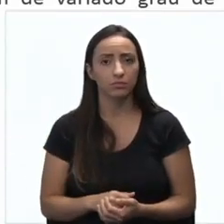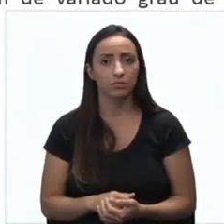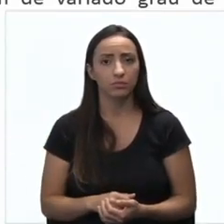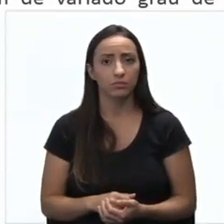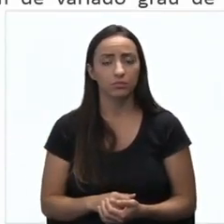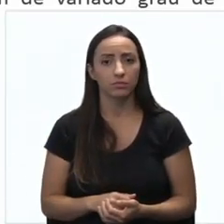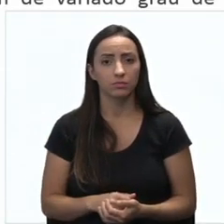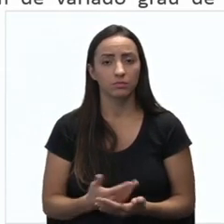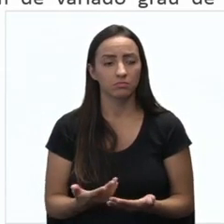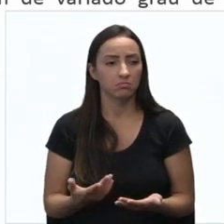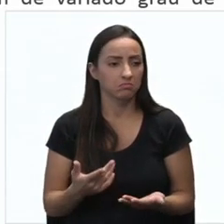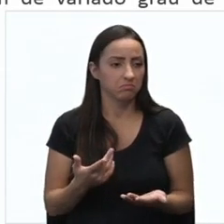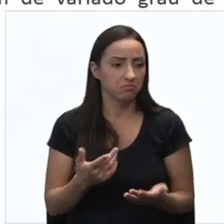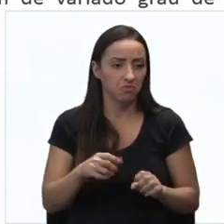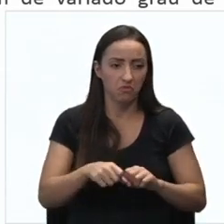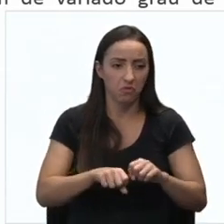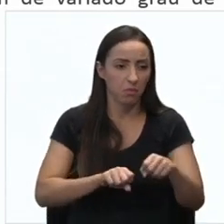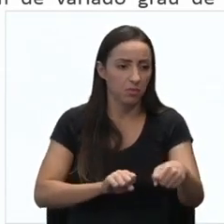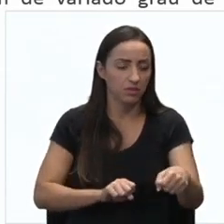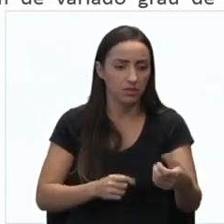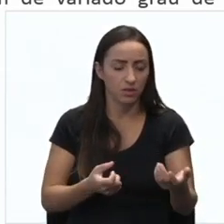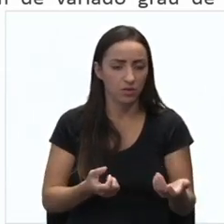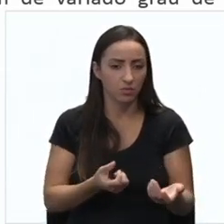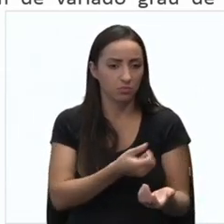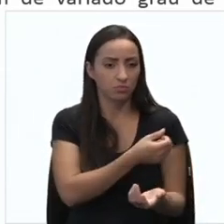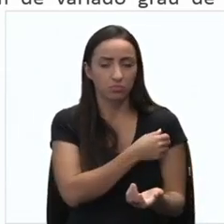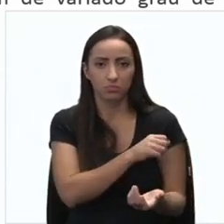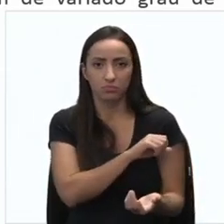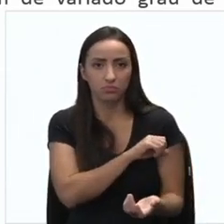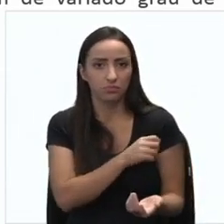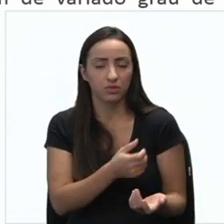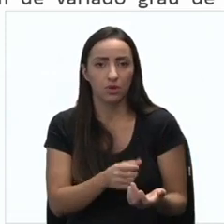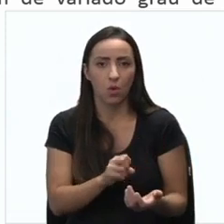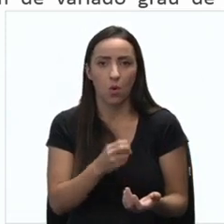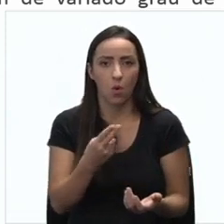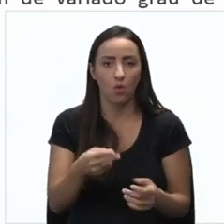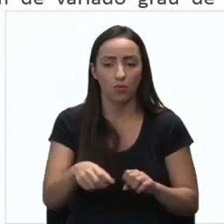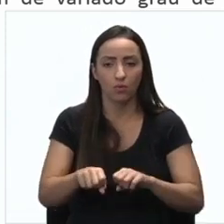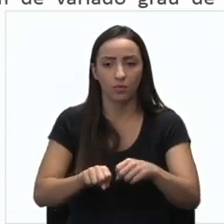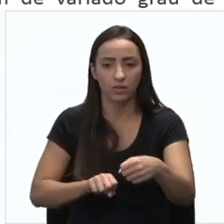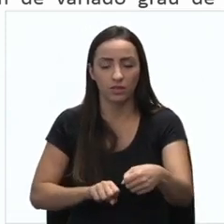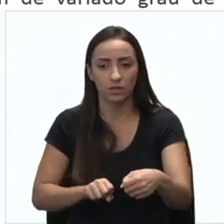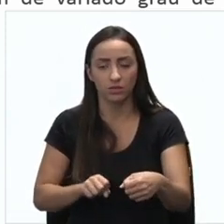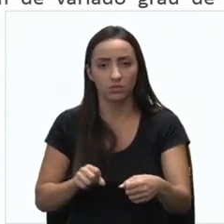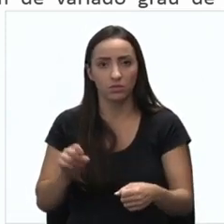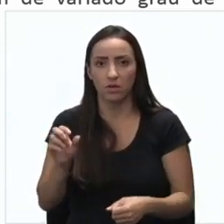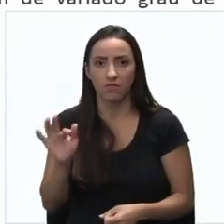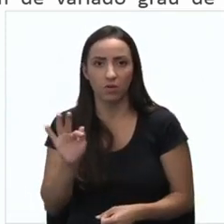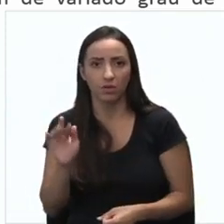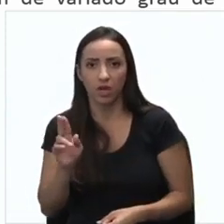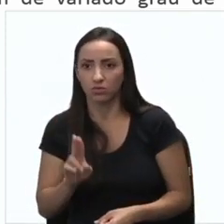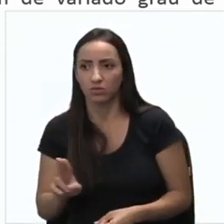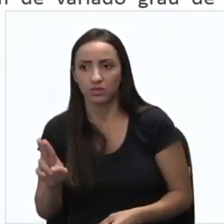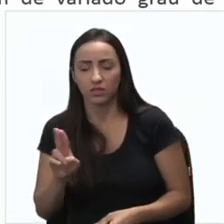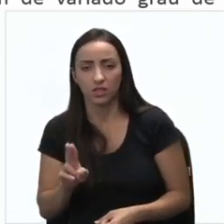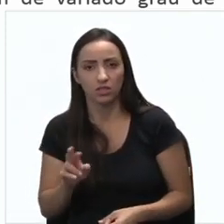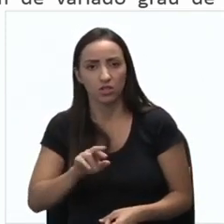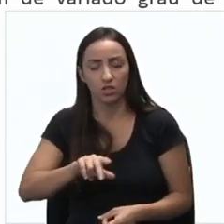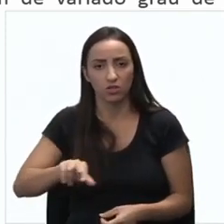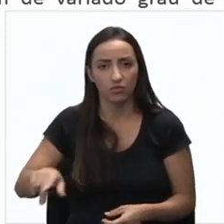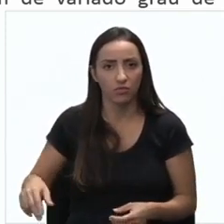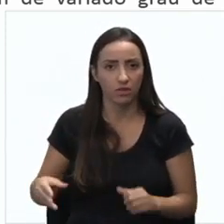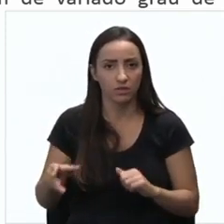Então, desde formação no ensino fundamental ou formação no ensino superior, em várias áreas